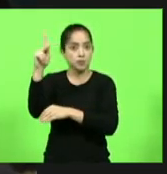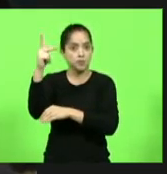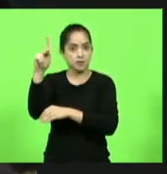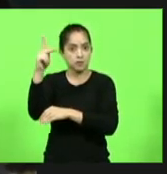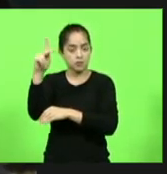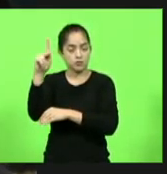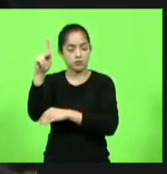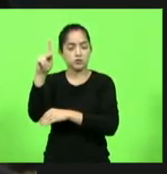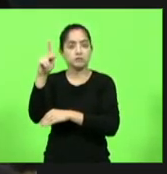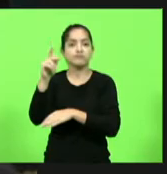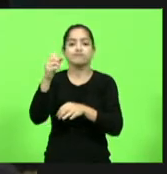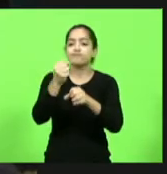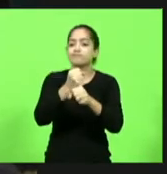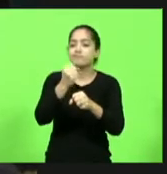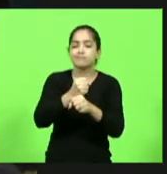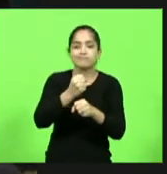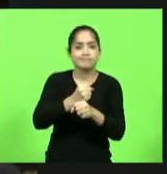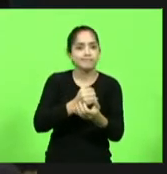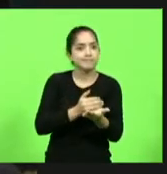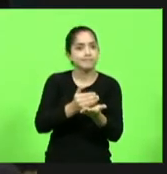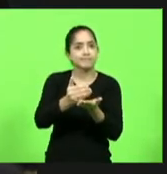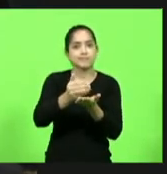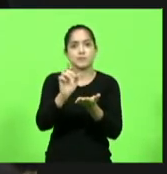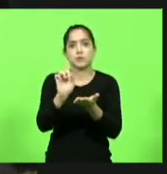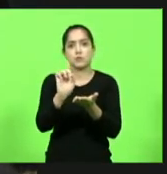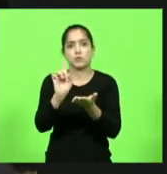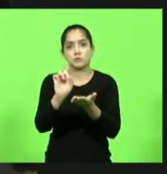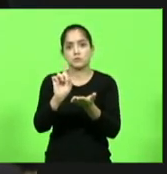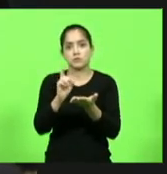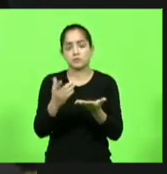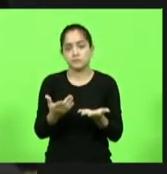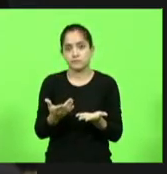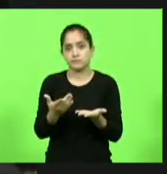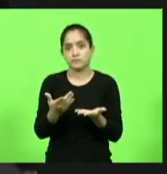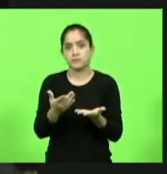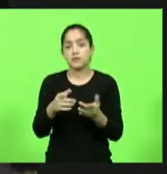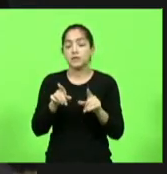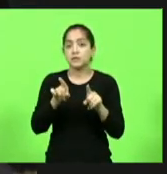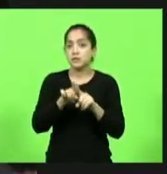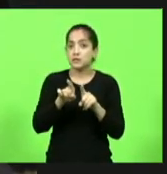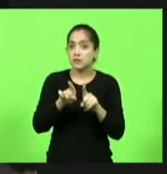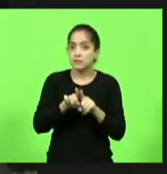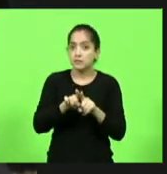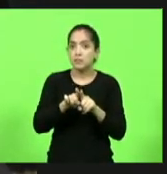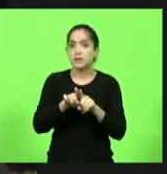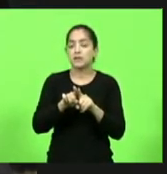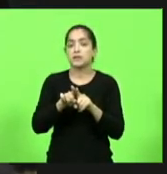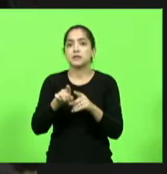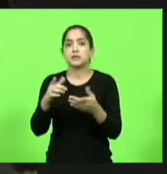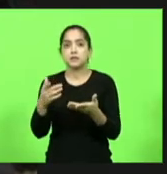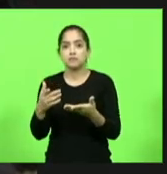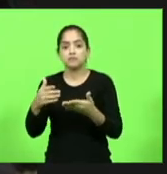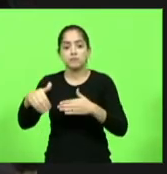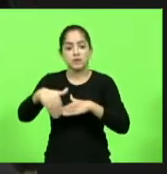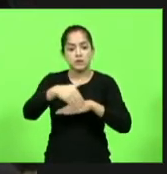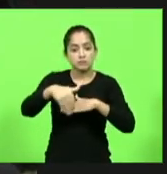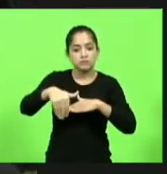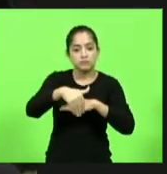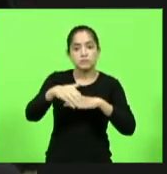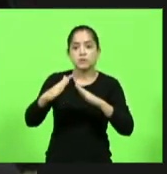a obra sequer iniciada, mal a indenização dos proprietários ali na 470.